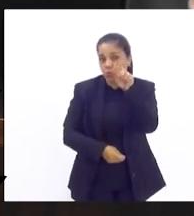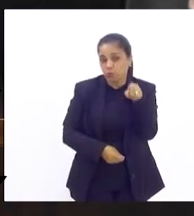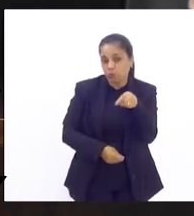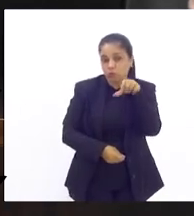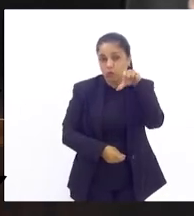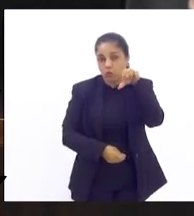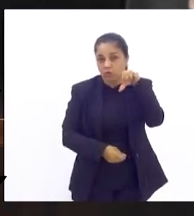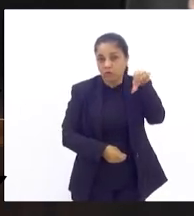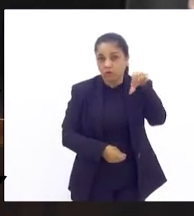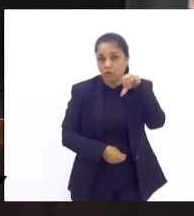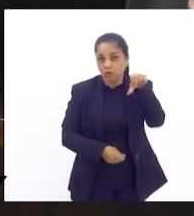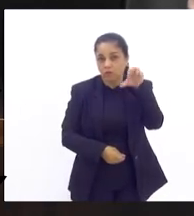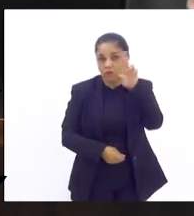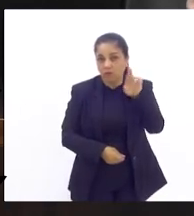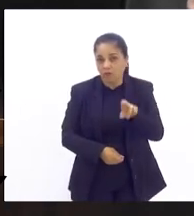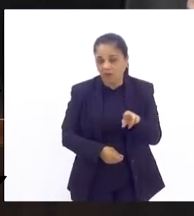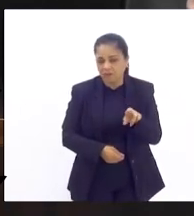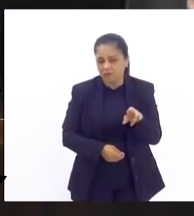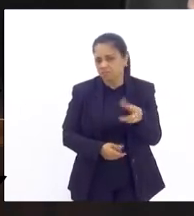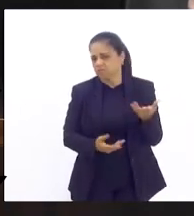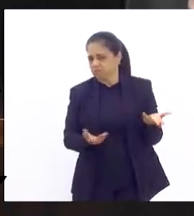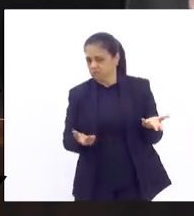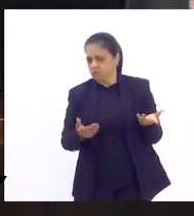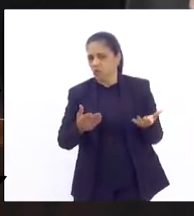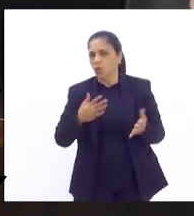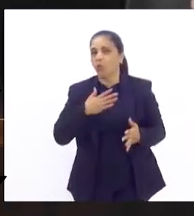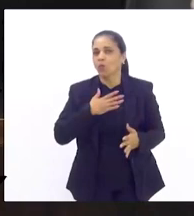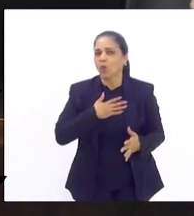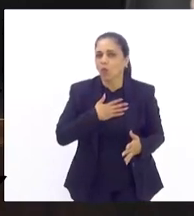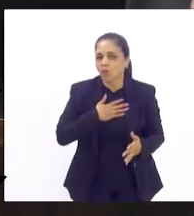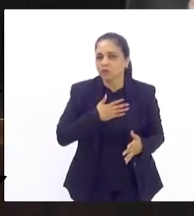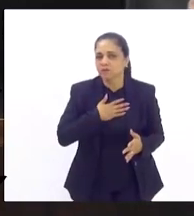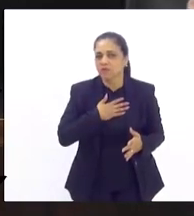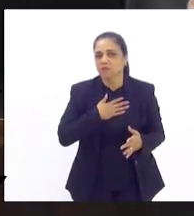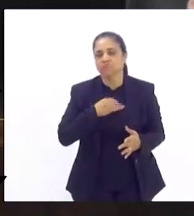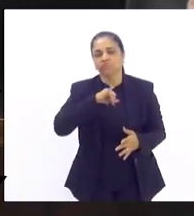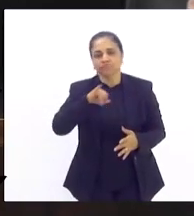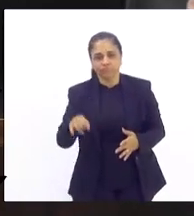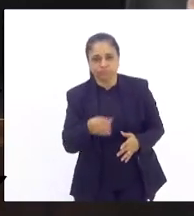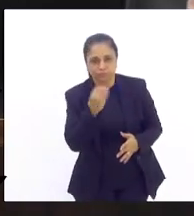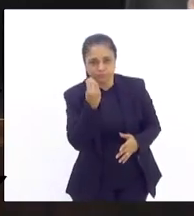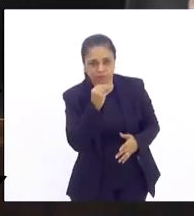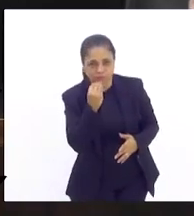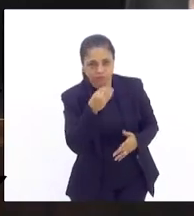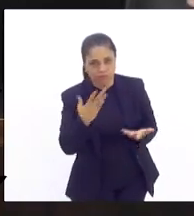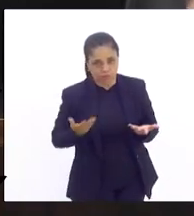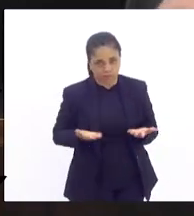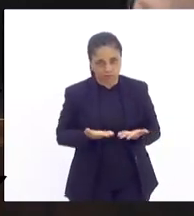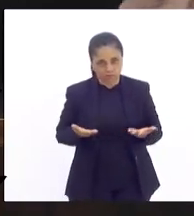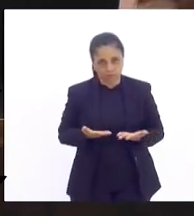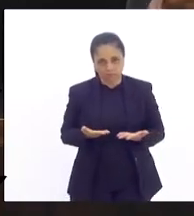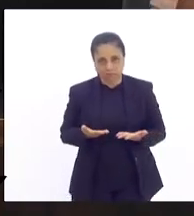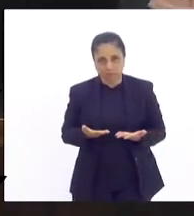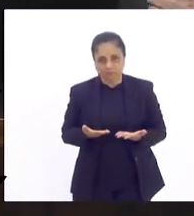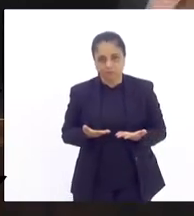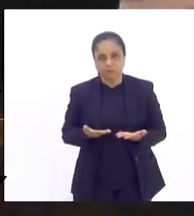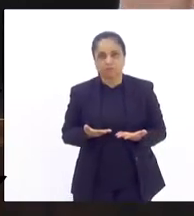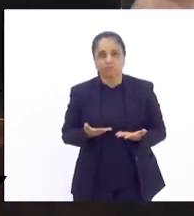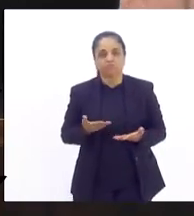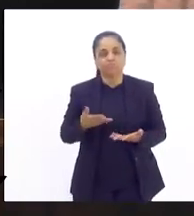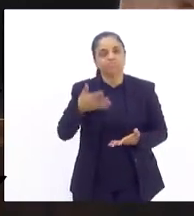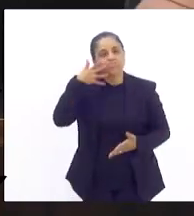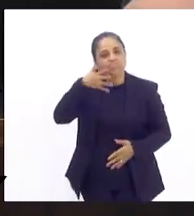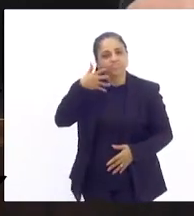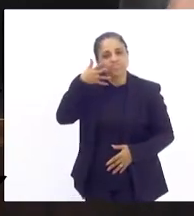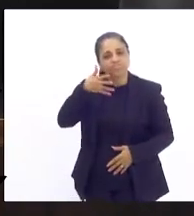R$ 5,99. E eu gostaria de aproveitar esta oportunidade aqui para falar